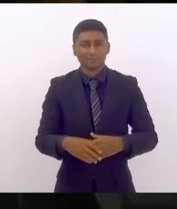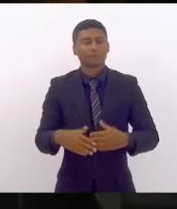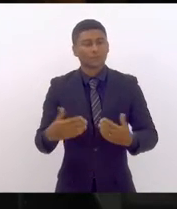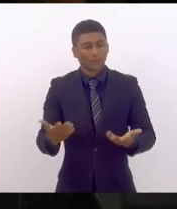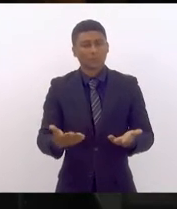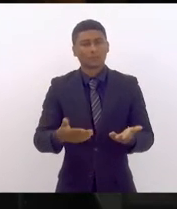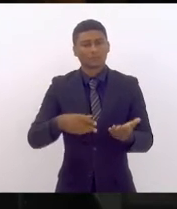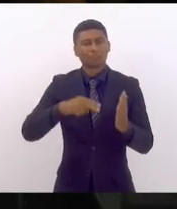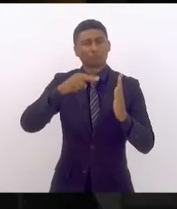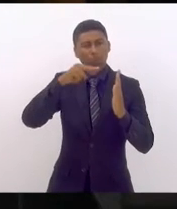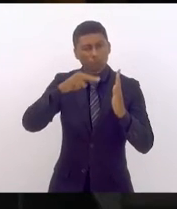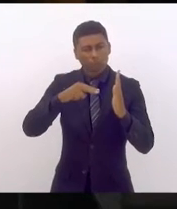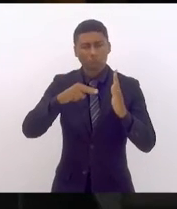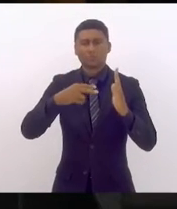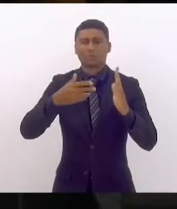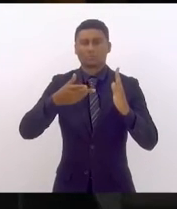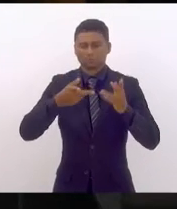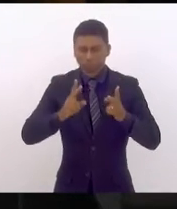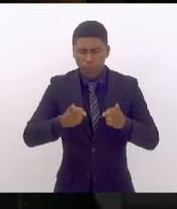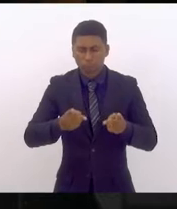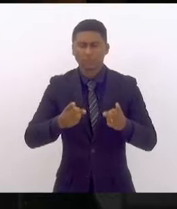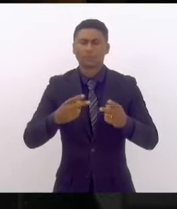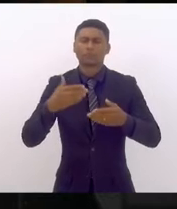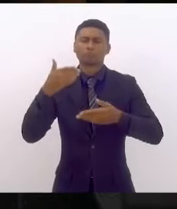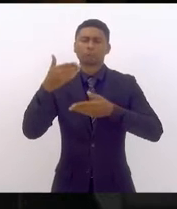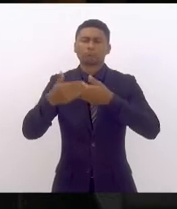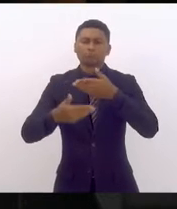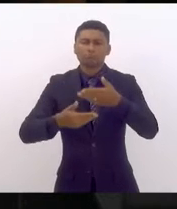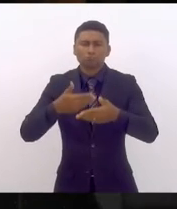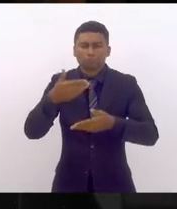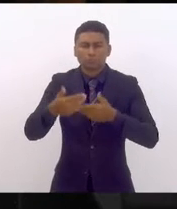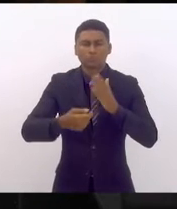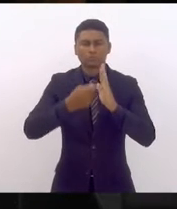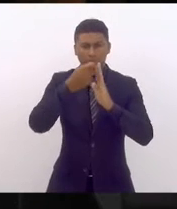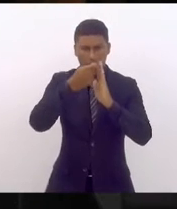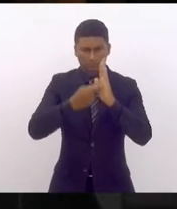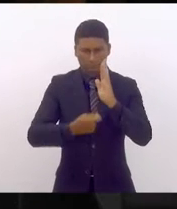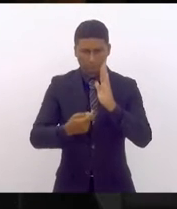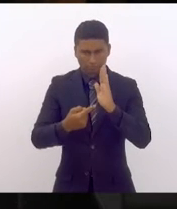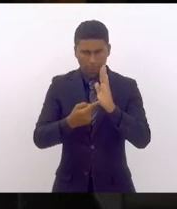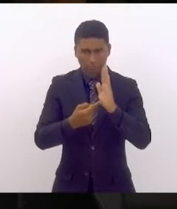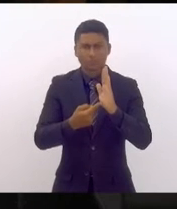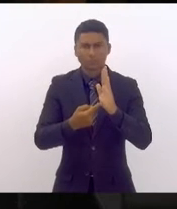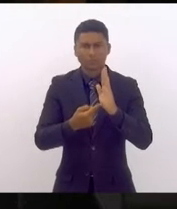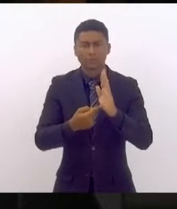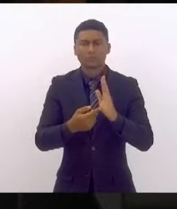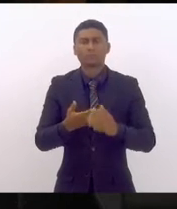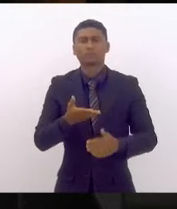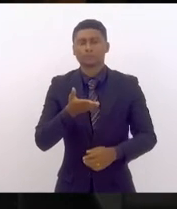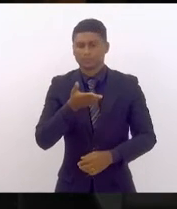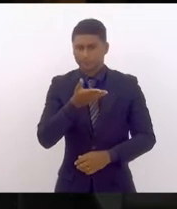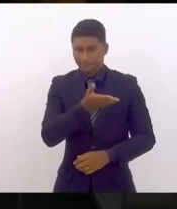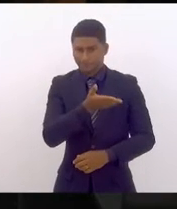em um determinado momento esses agentes